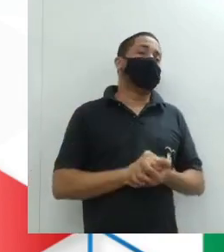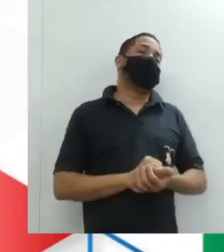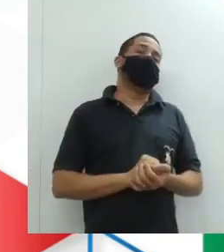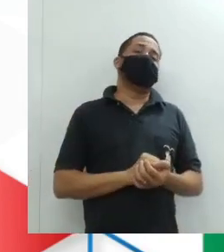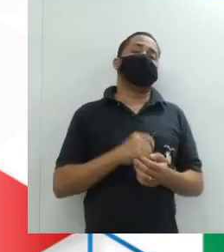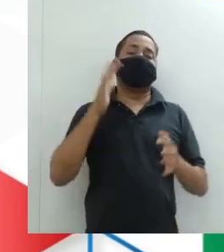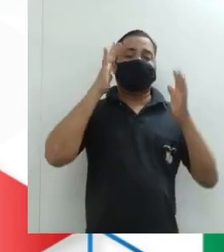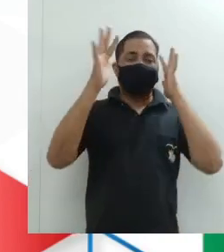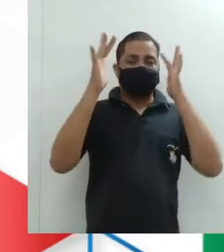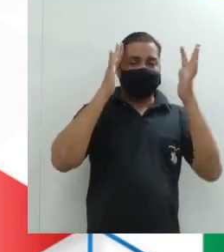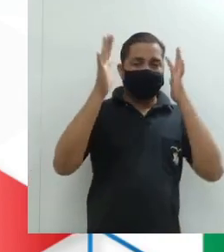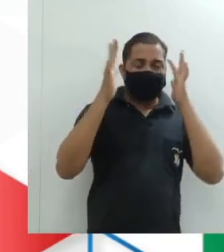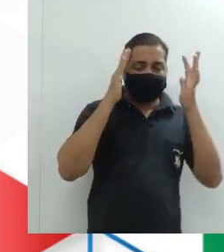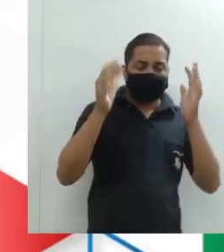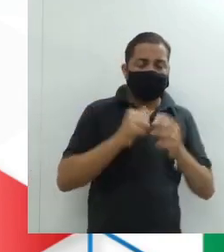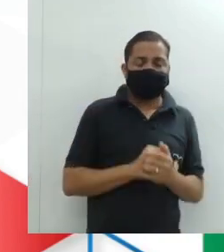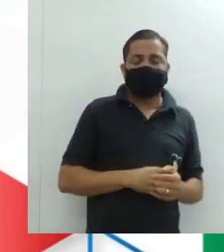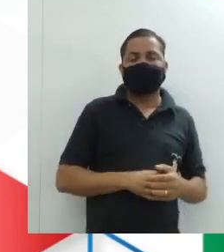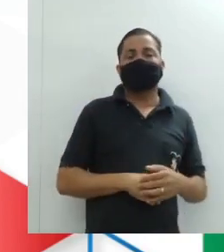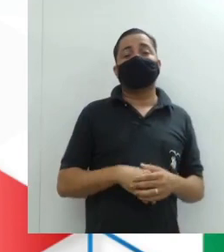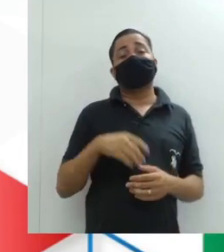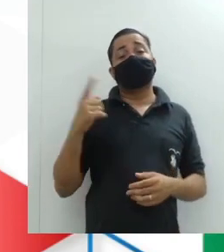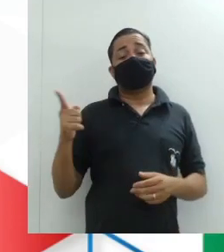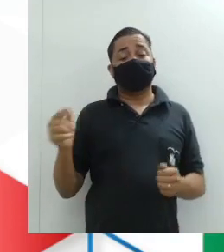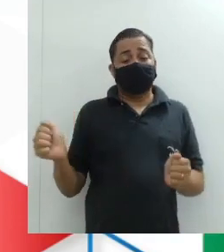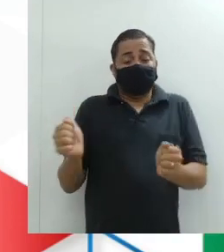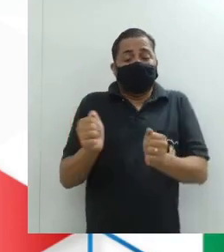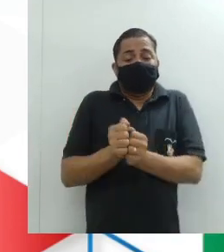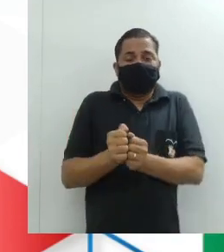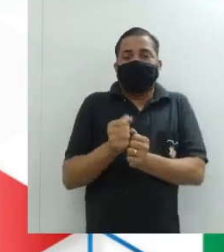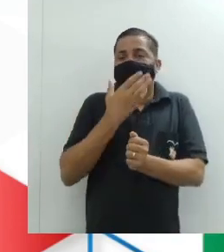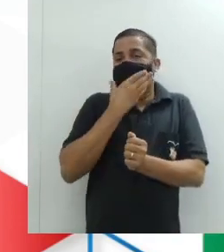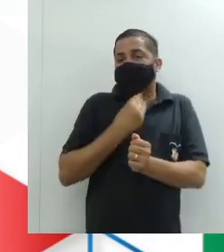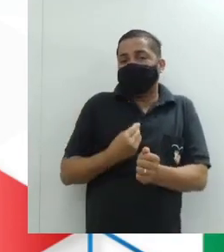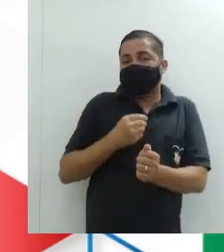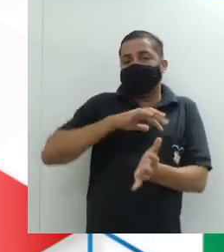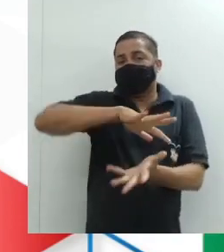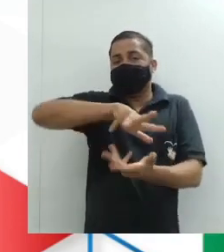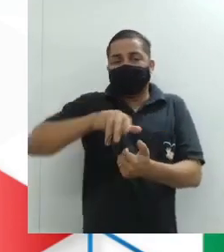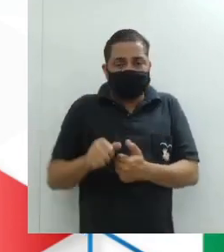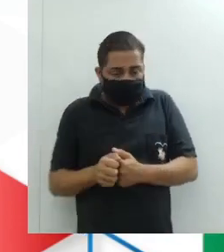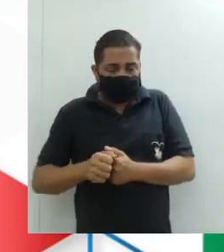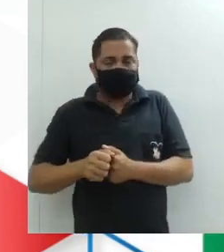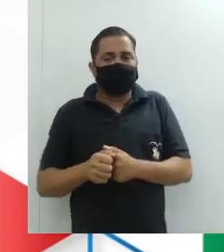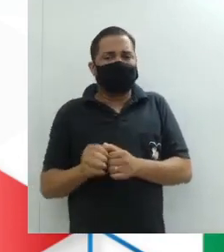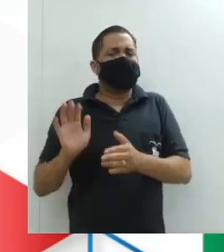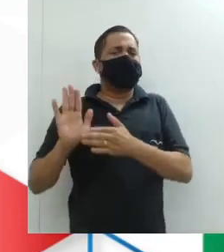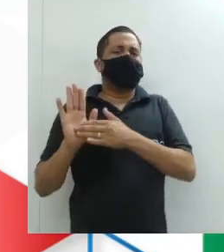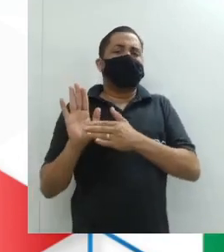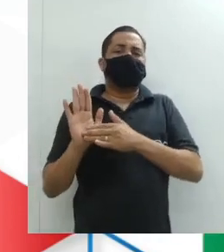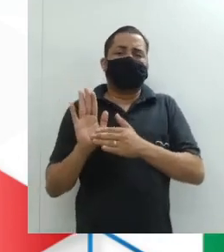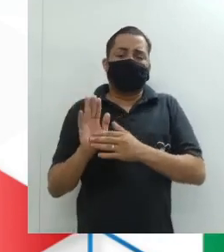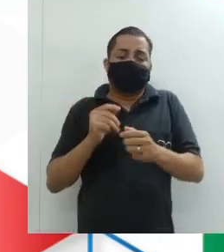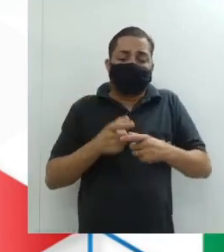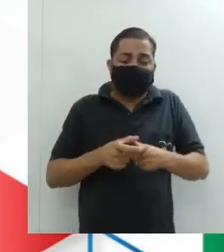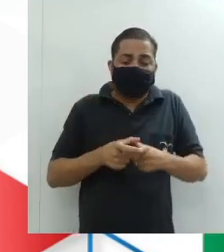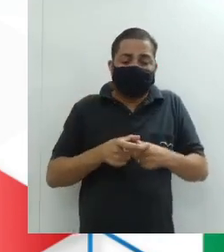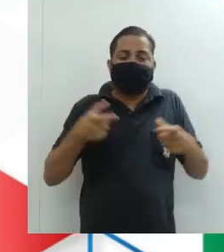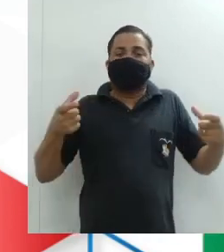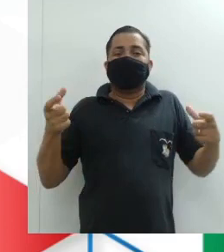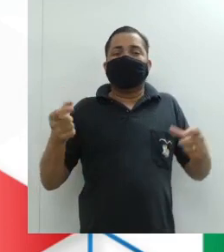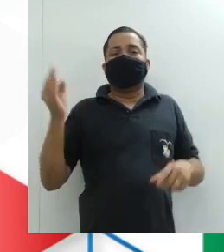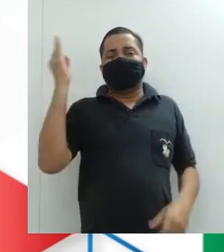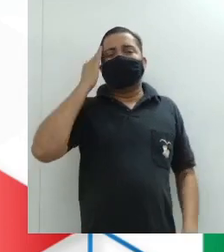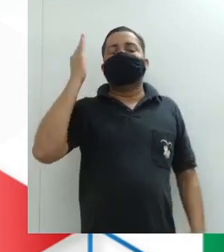filosófico. O pensamento filosófico aproxima o homem do mundo e proporciona uma maior compreensão